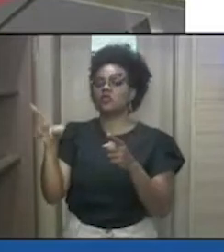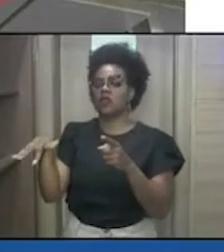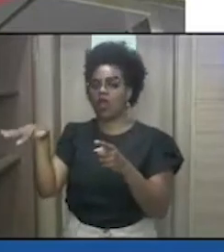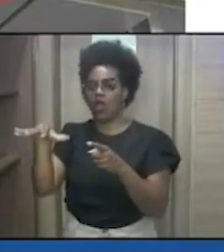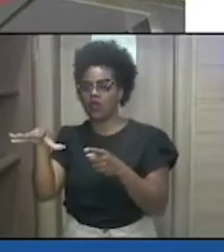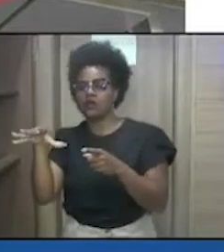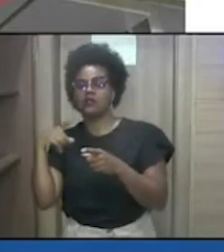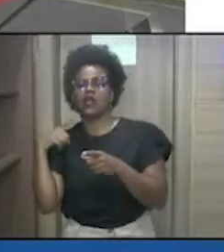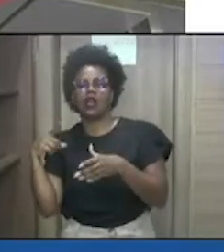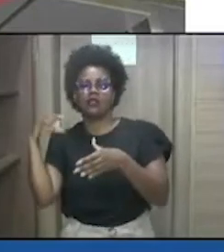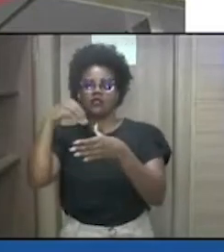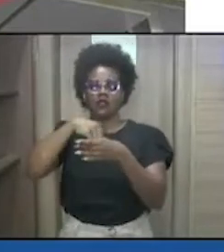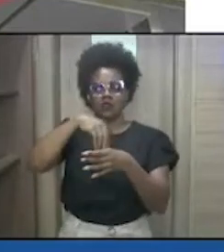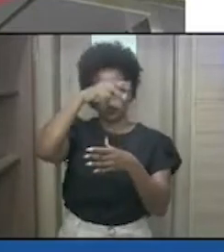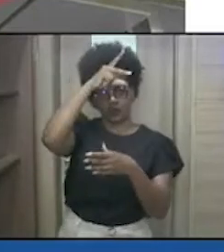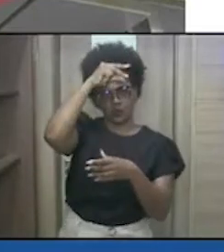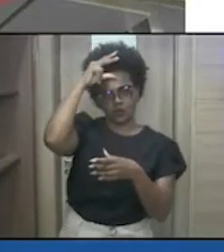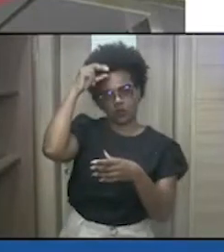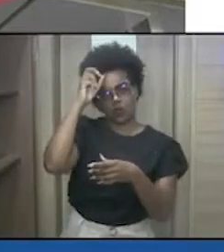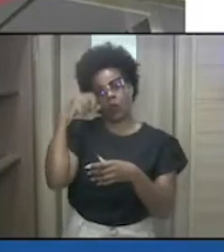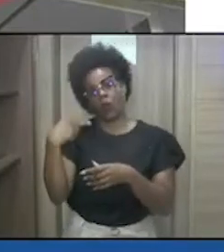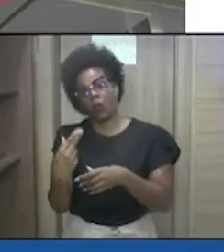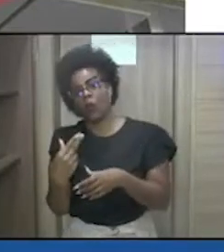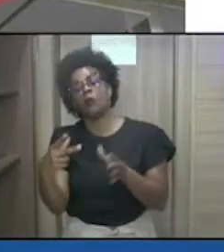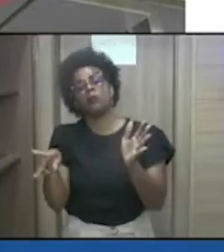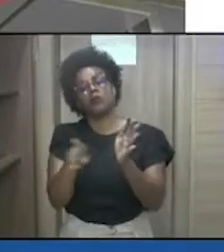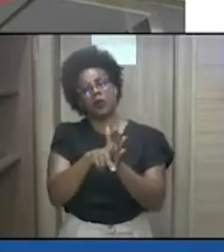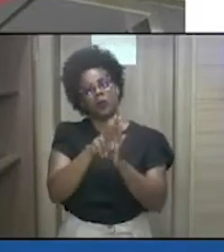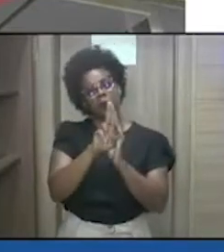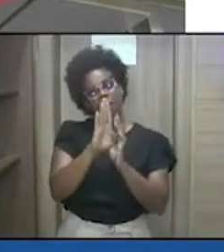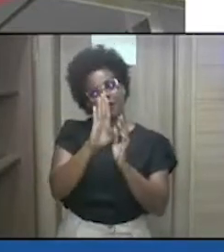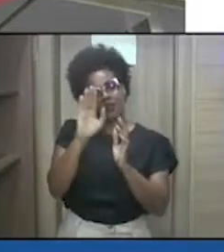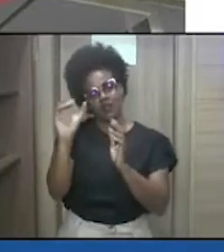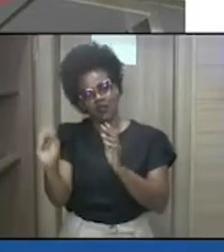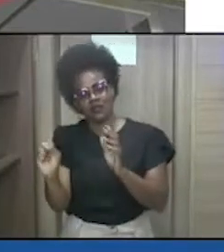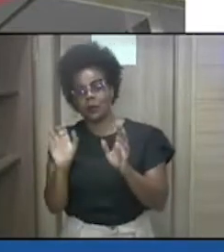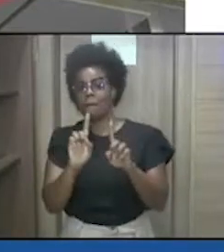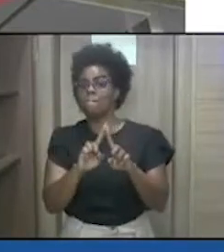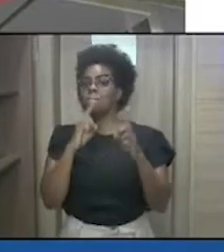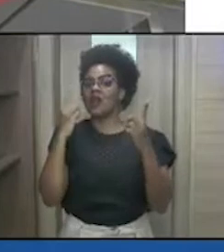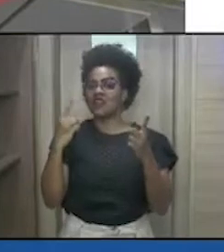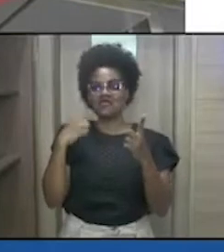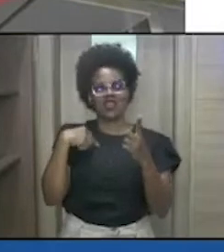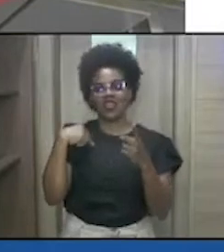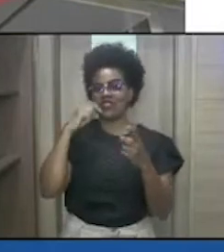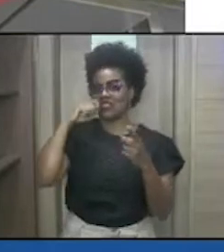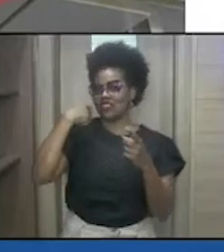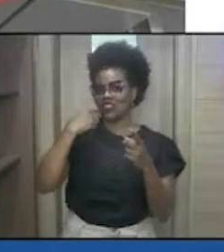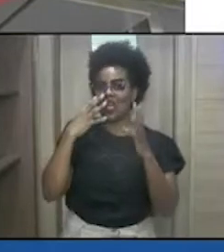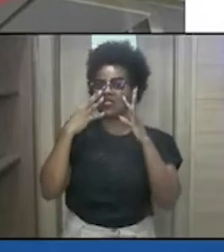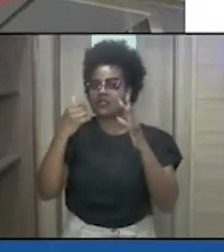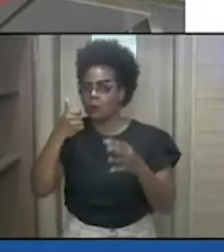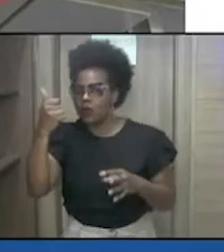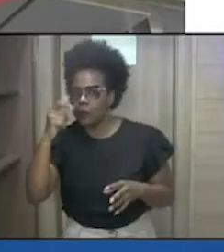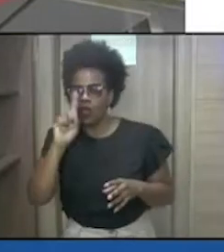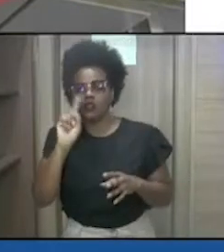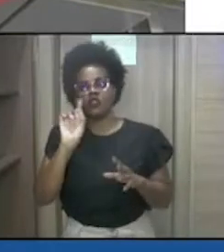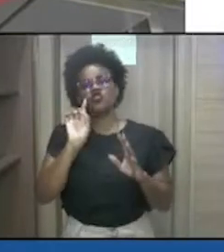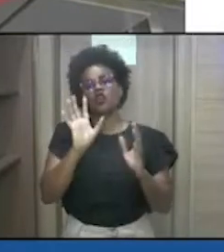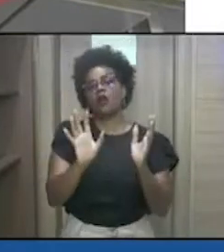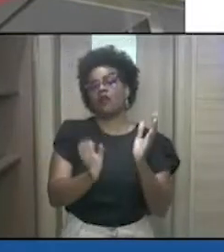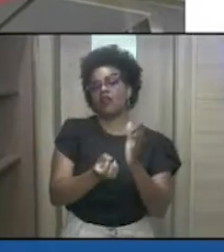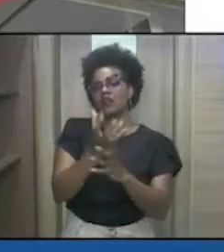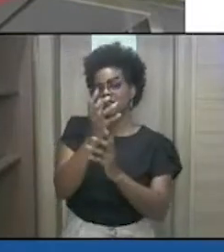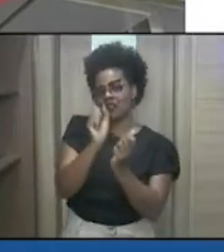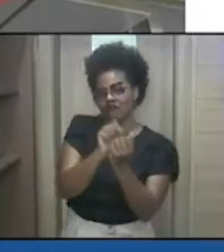é feito no município ou mesmo na própria UBS, mas não é o dentista da atenção primária, ele é um dentista que só faz prótese, né,